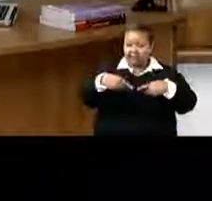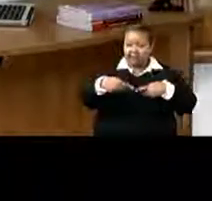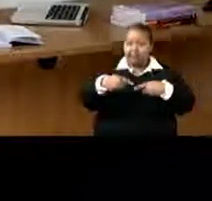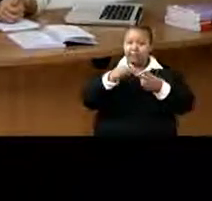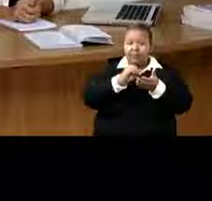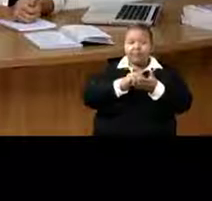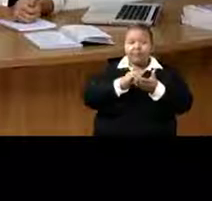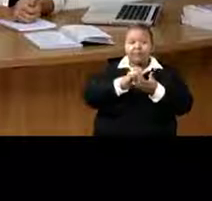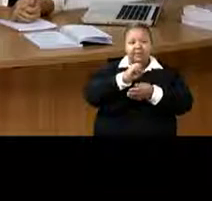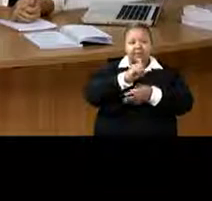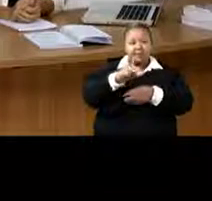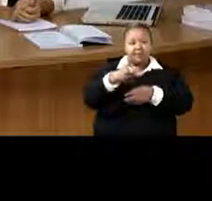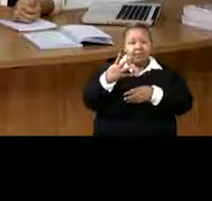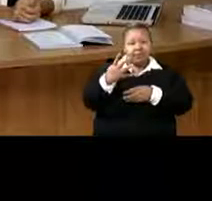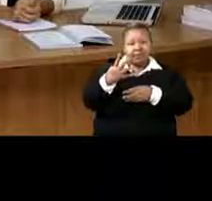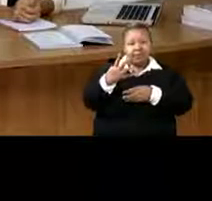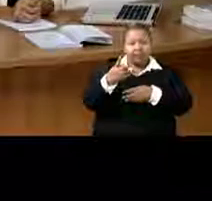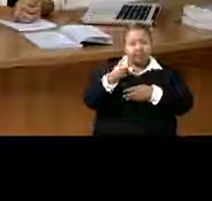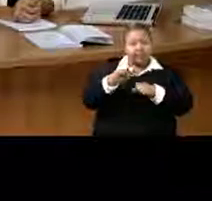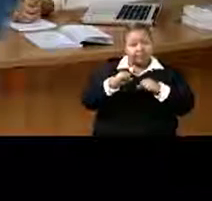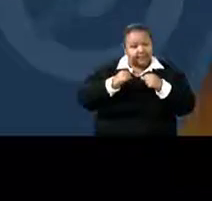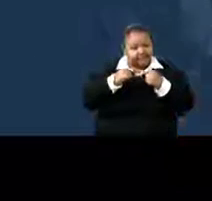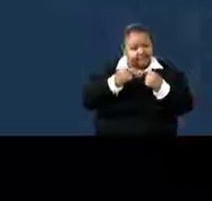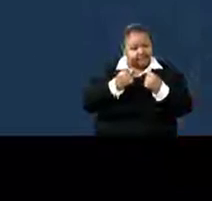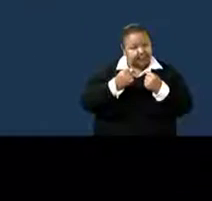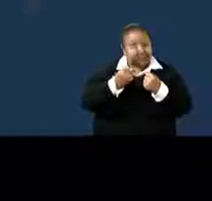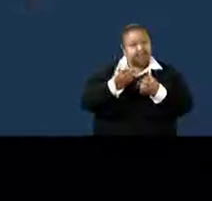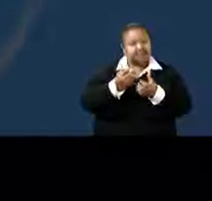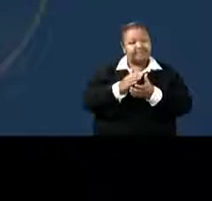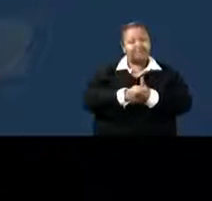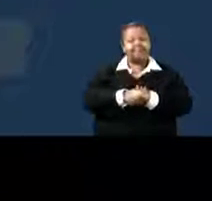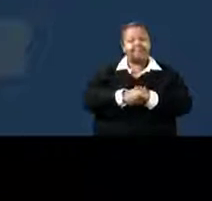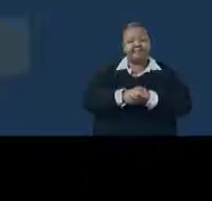mas ainda falta o isp 4 se dediquem